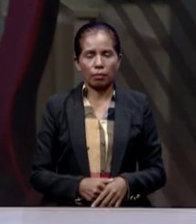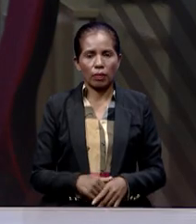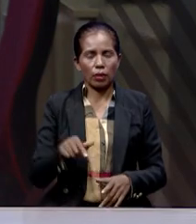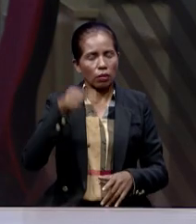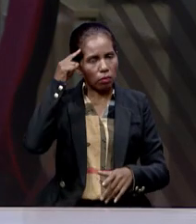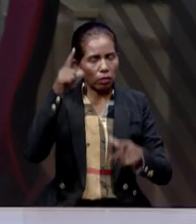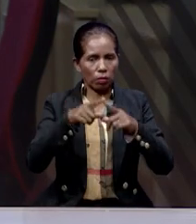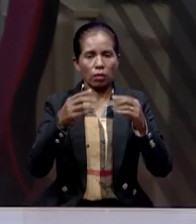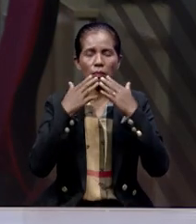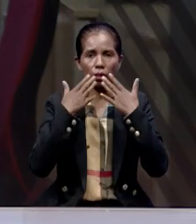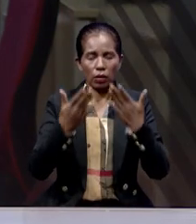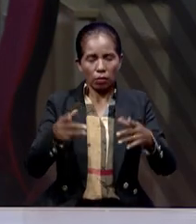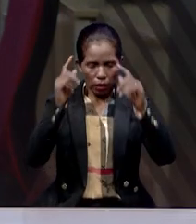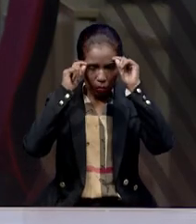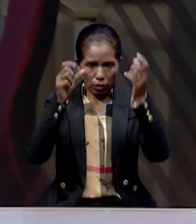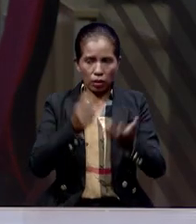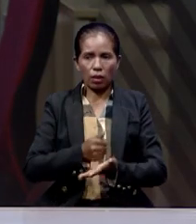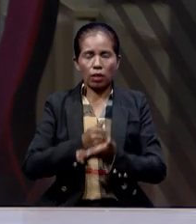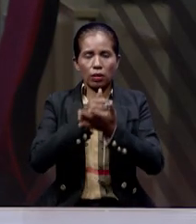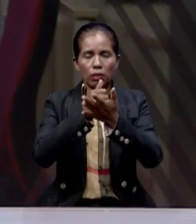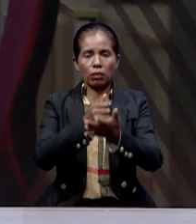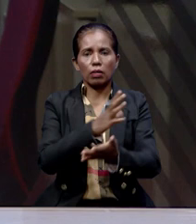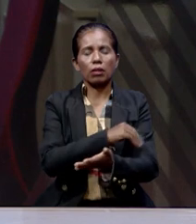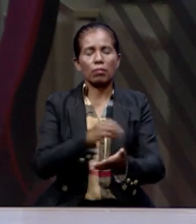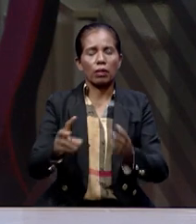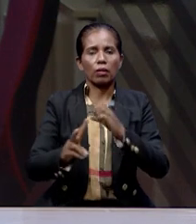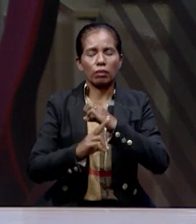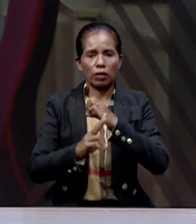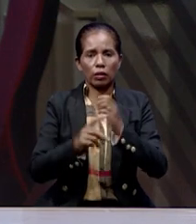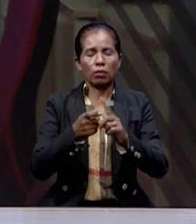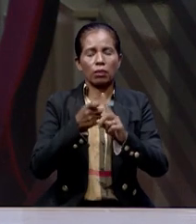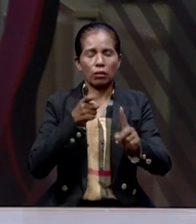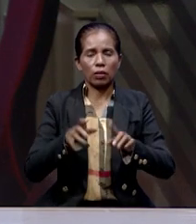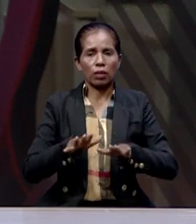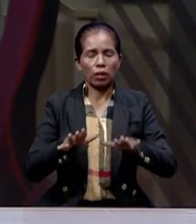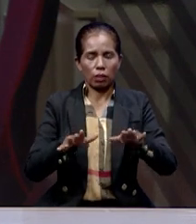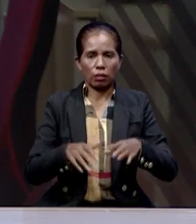Governu Japaun agradese ba Timor-Leste ne apoiu, solidariedade ba vítima husi nakdoko.